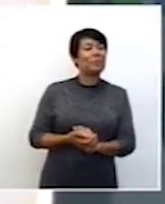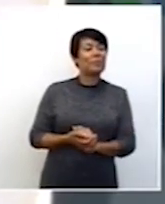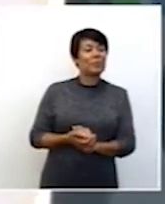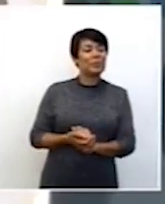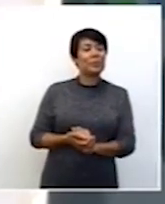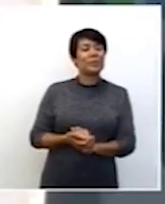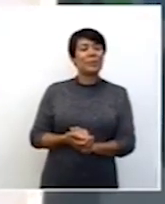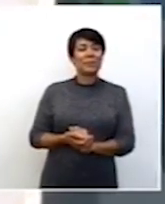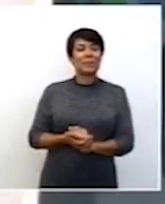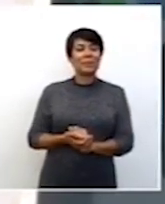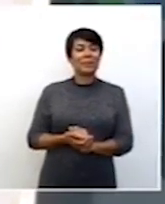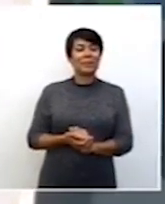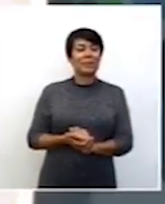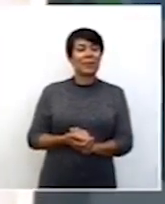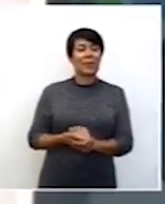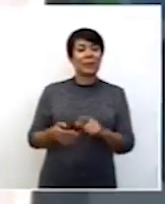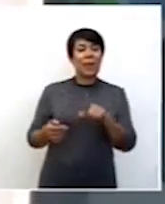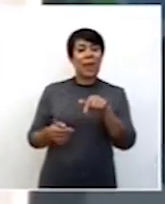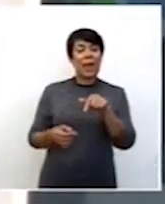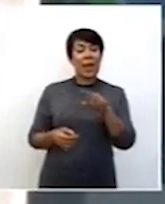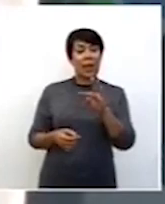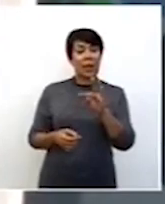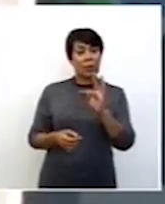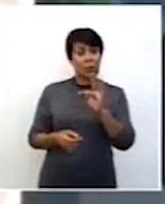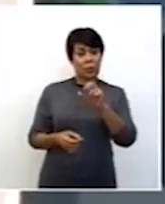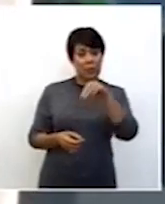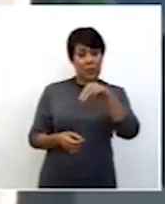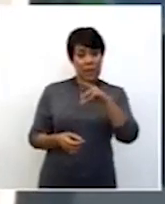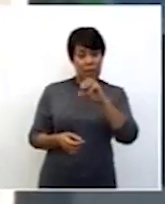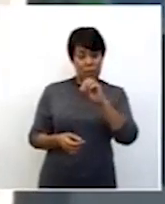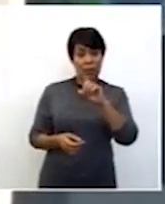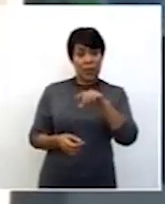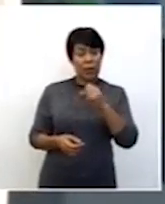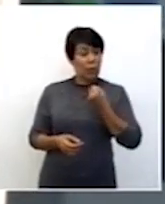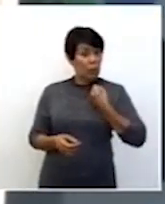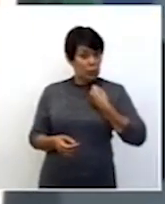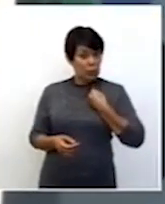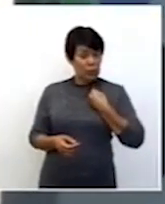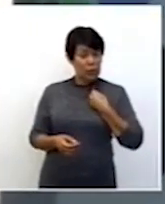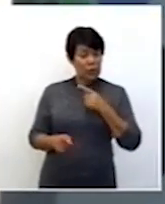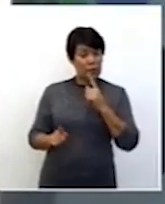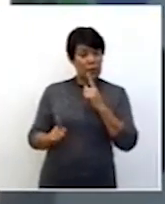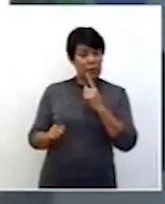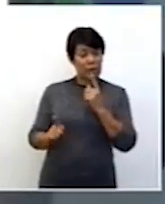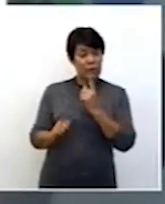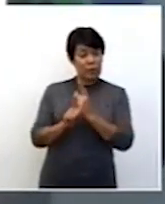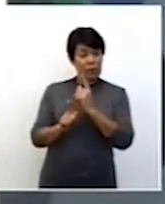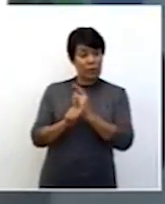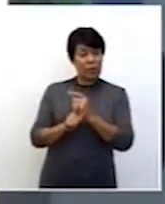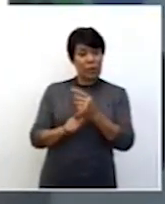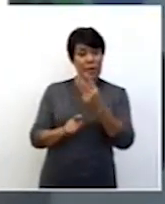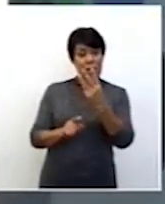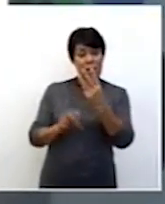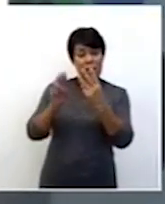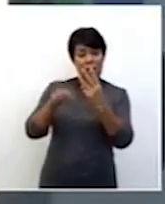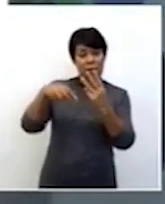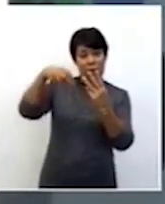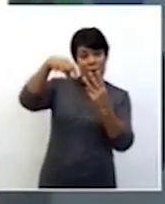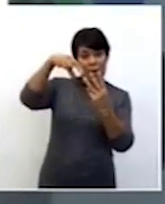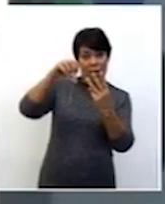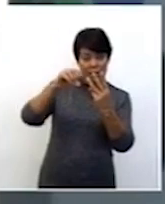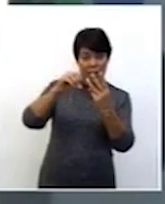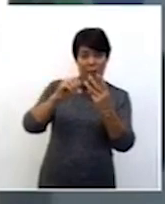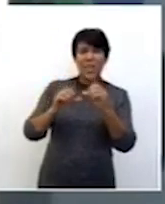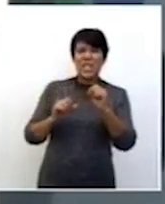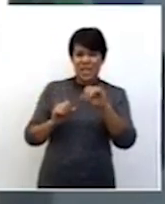59.049. Então, esse é o termo lá que nós encontramos como 3 à décima. Fazendo na calculadora, vocês conseguem até